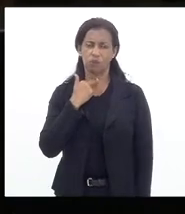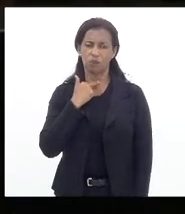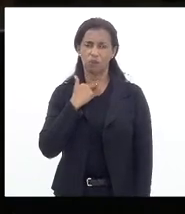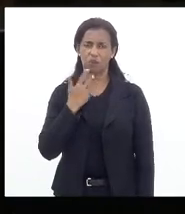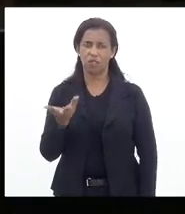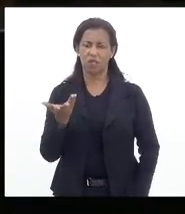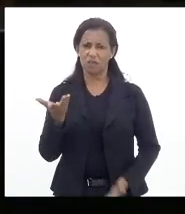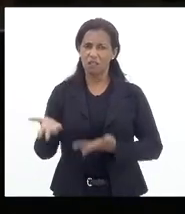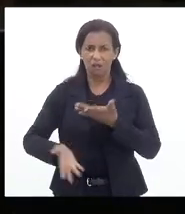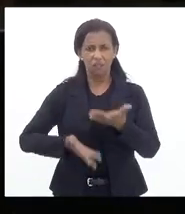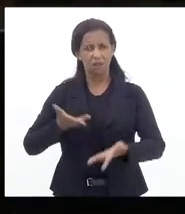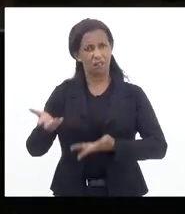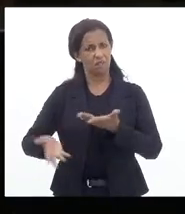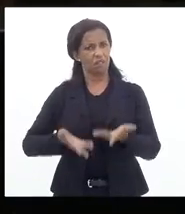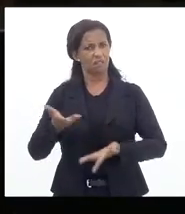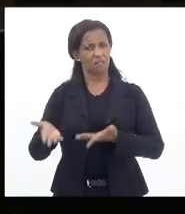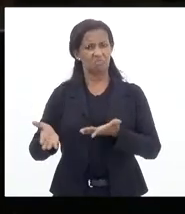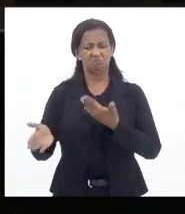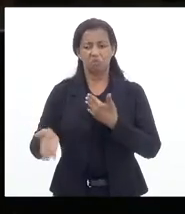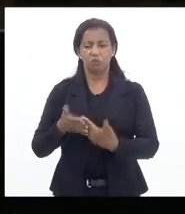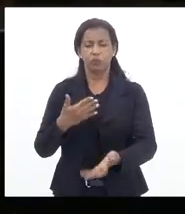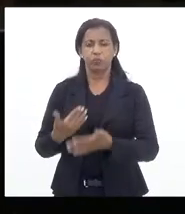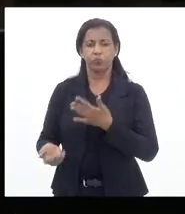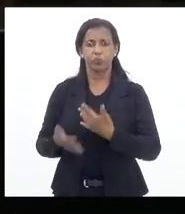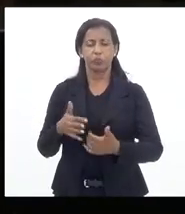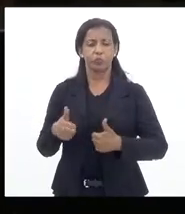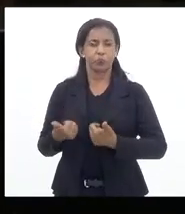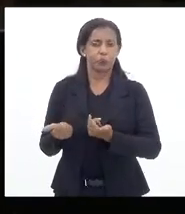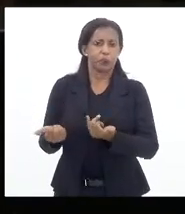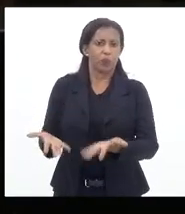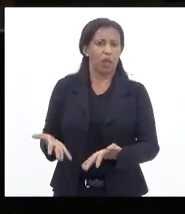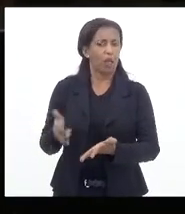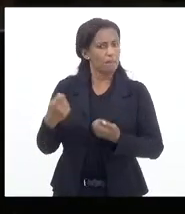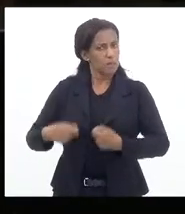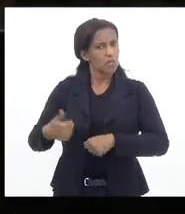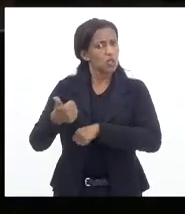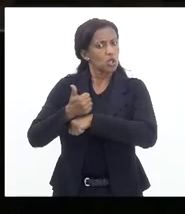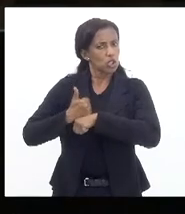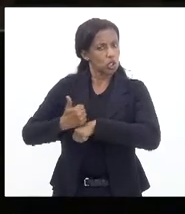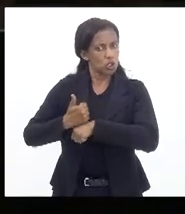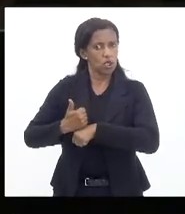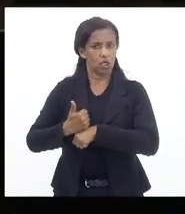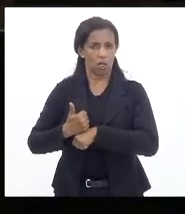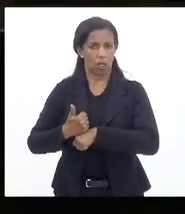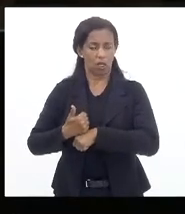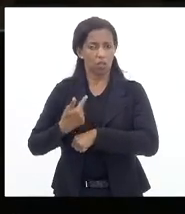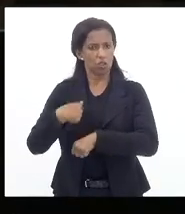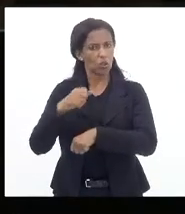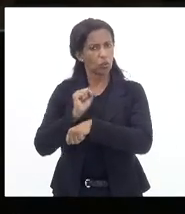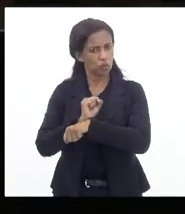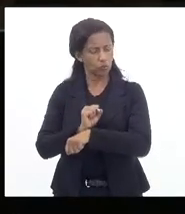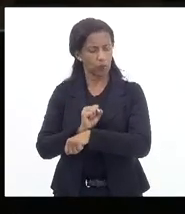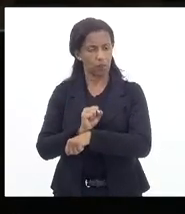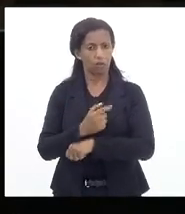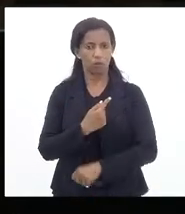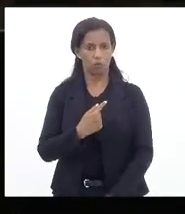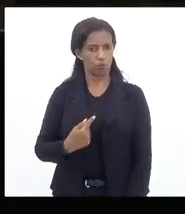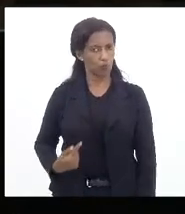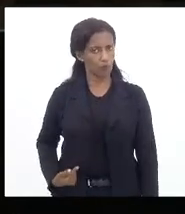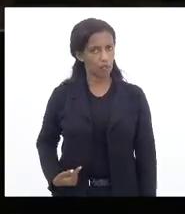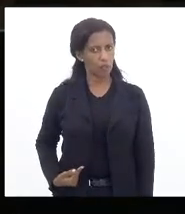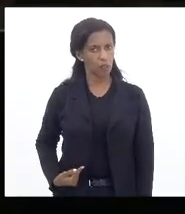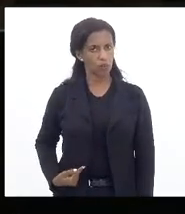ser tratada de qualquer forma tem que ser tratada com dignidade então espero que o que o governador